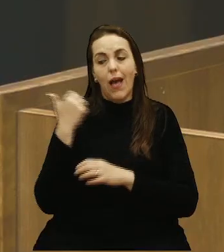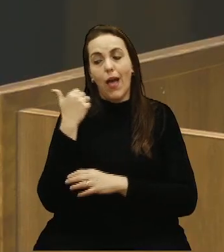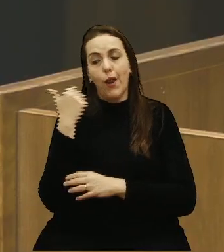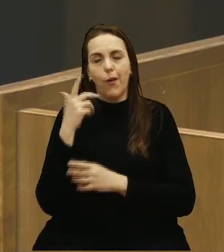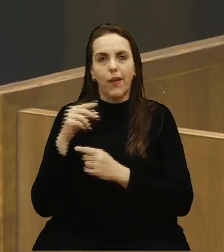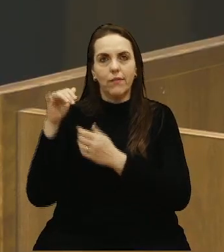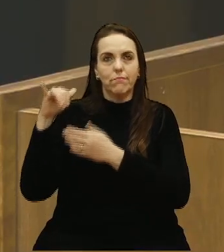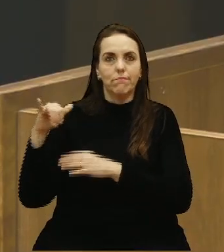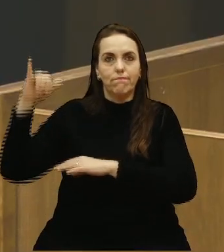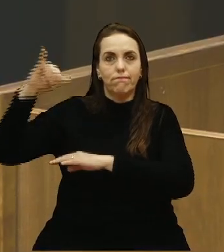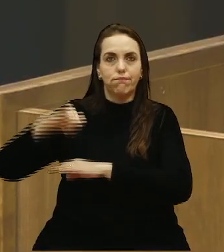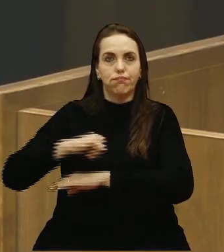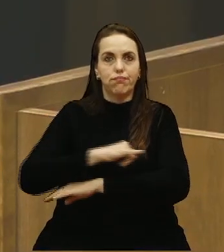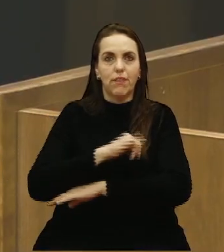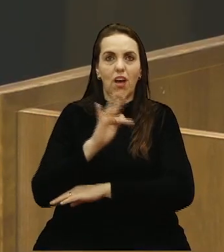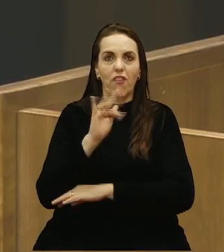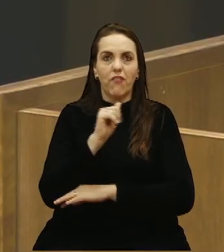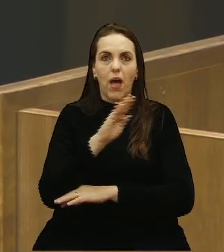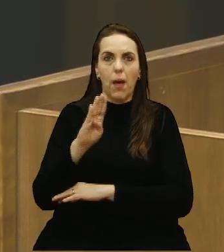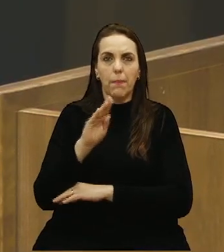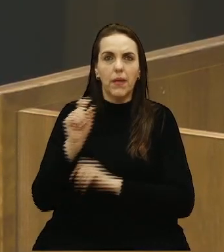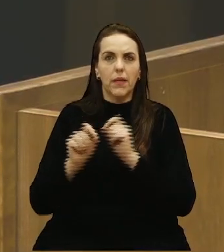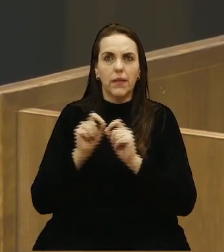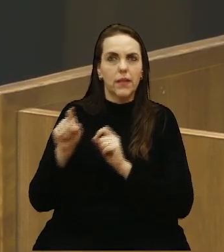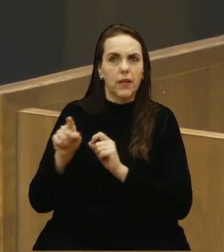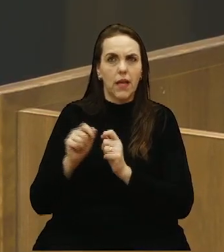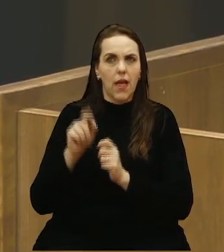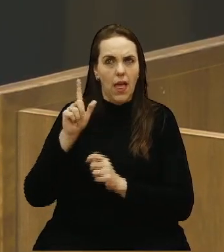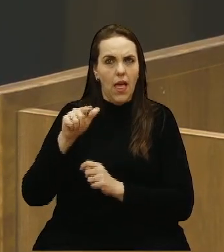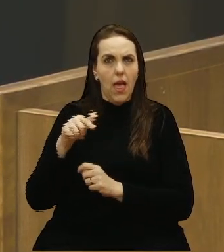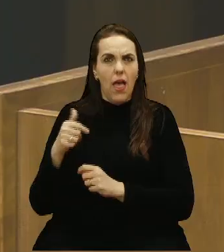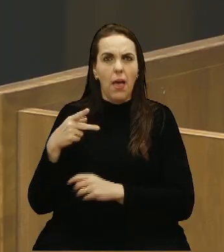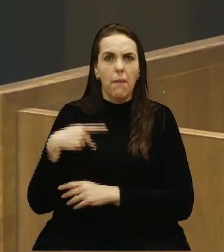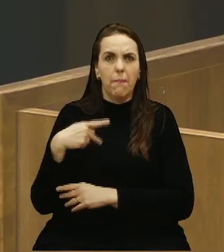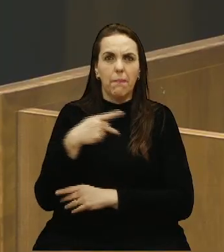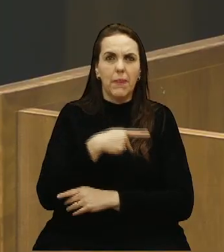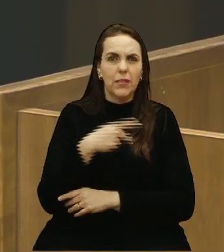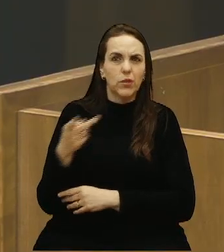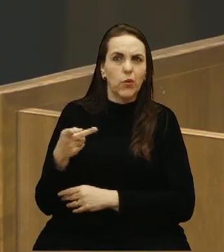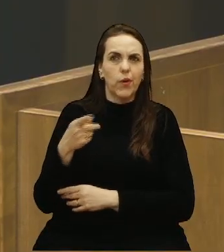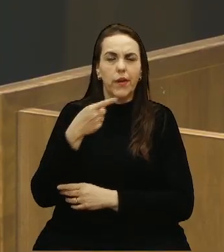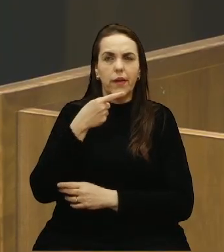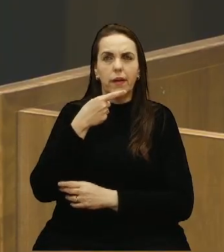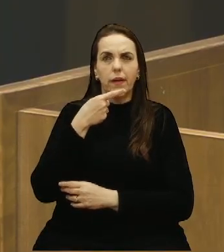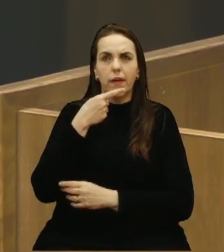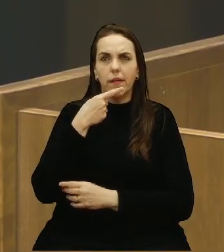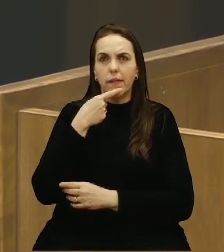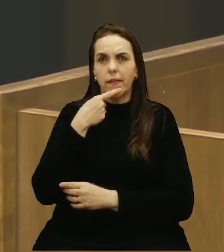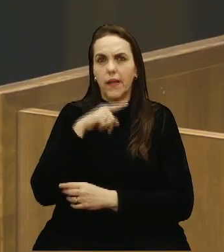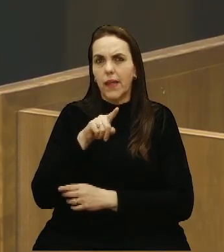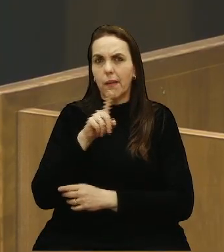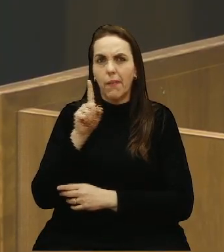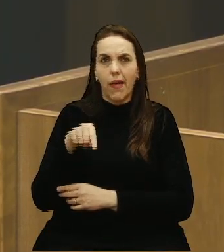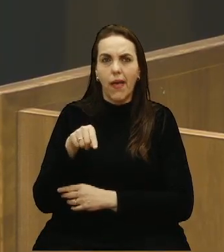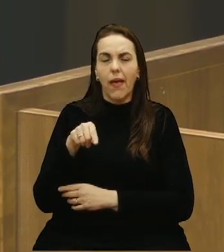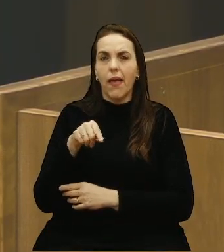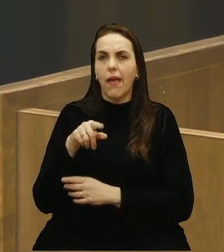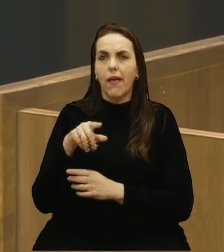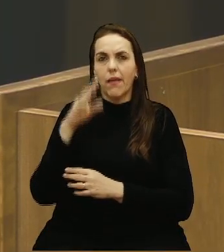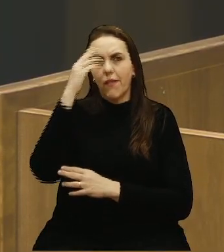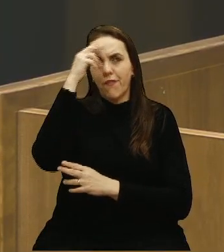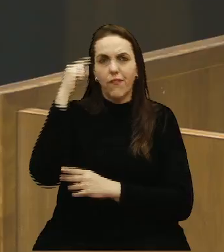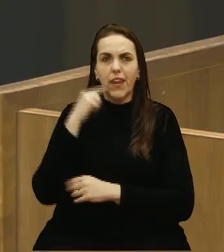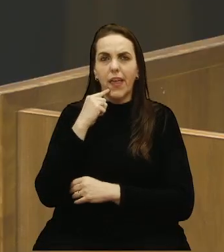pelo avião da FAB para ela. O que ela é? Ela é uma pastora, Caleb? Ela é uma diplomata? Ela é freira?